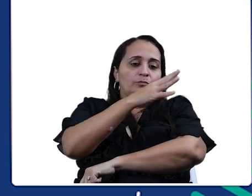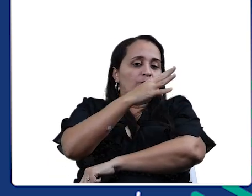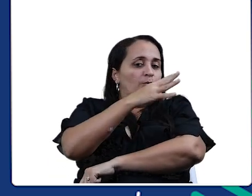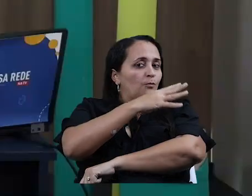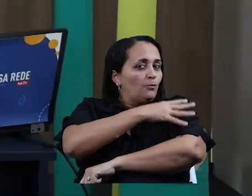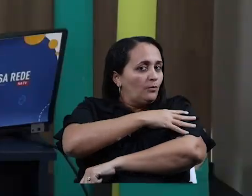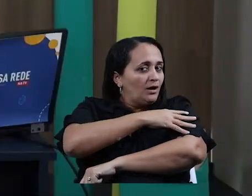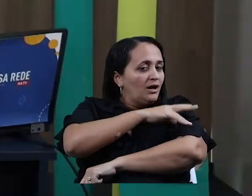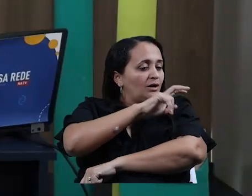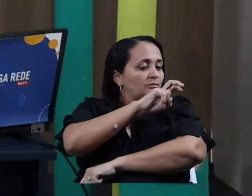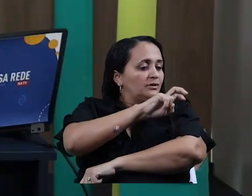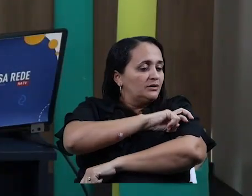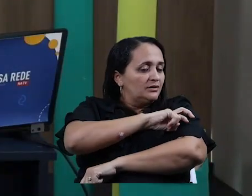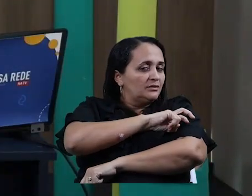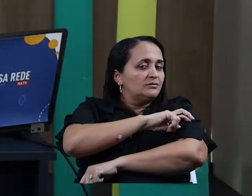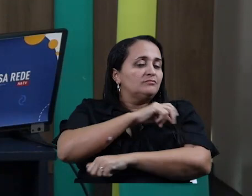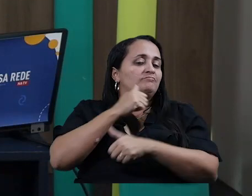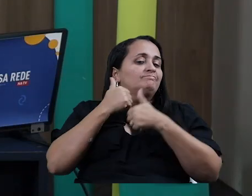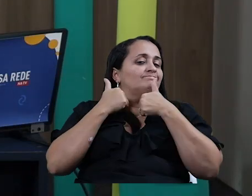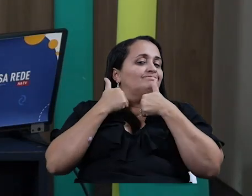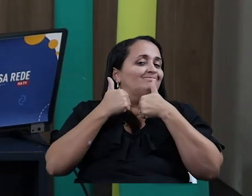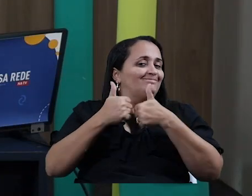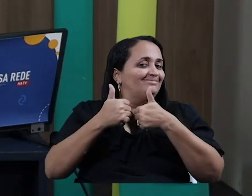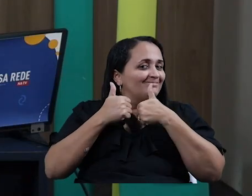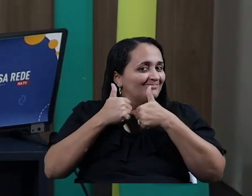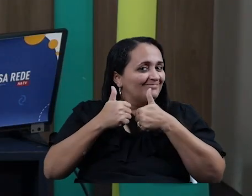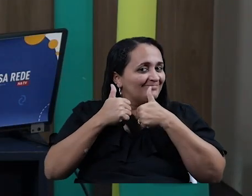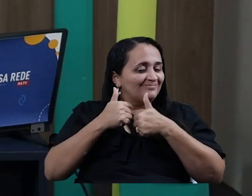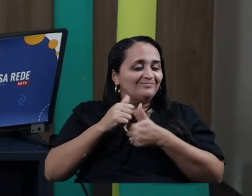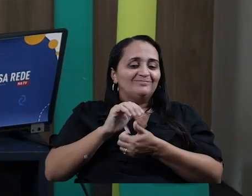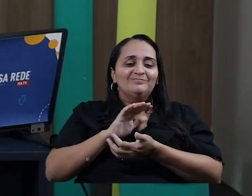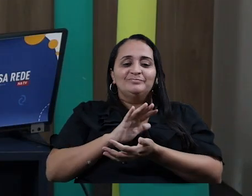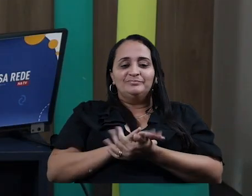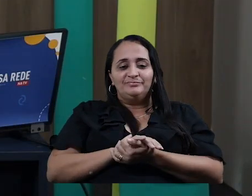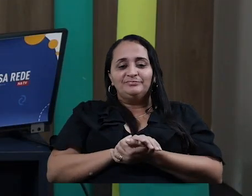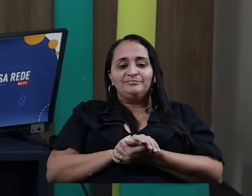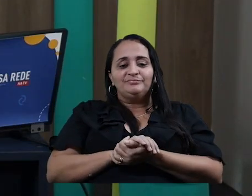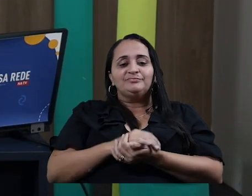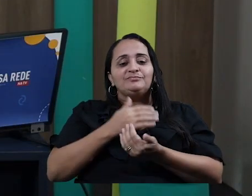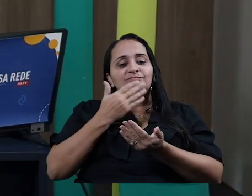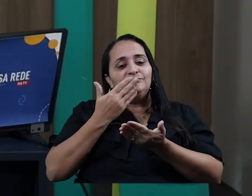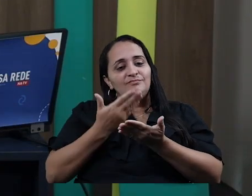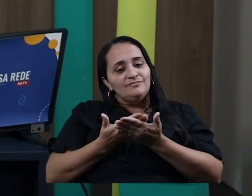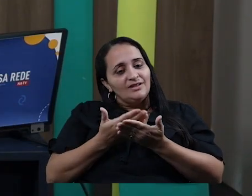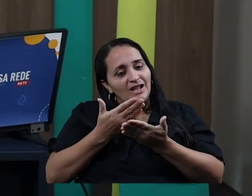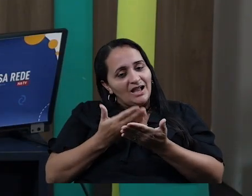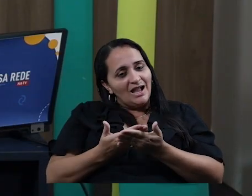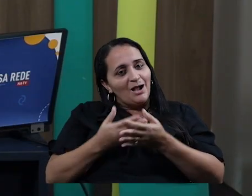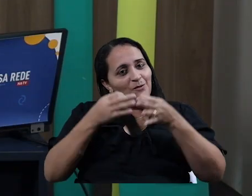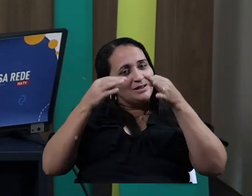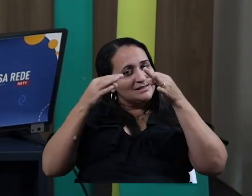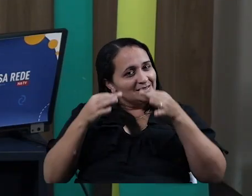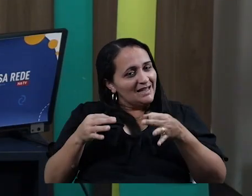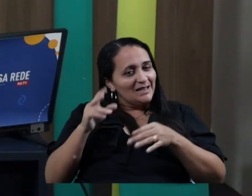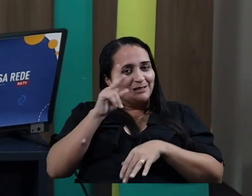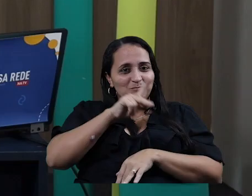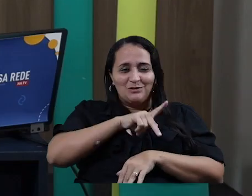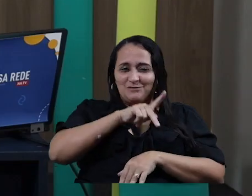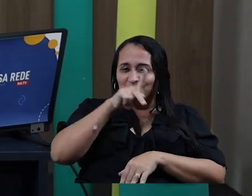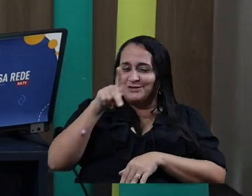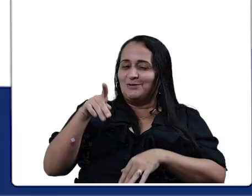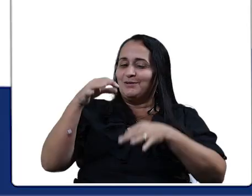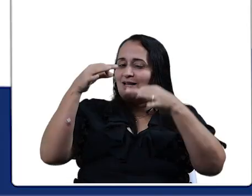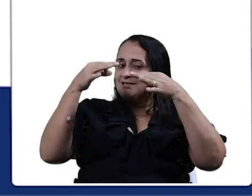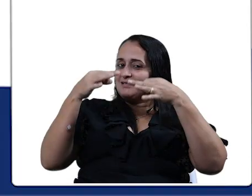cursando uma dessas séries, sim, você está no local certo, na aula certa e com a prova certa, tá